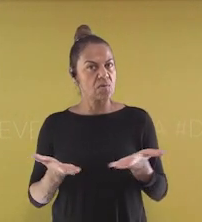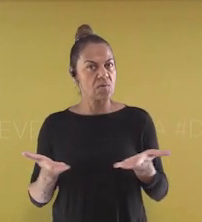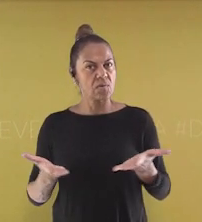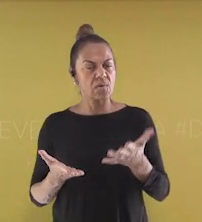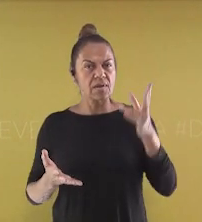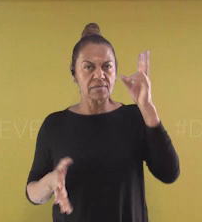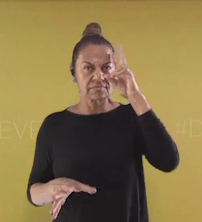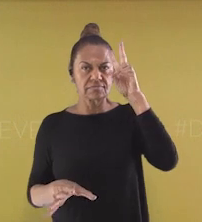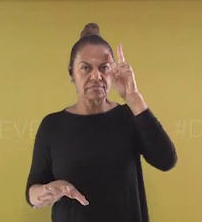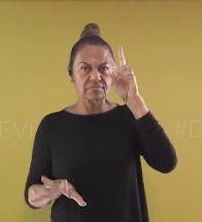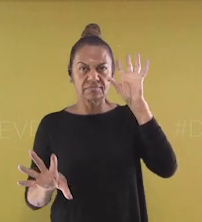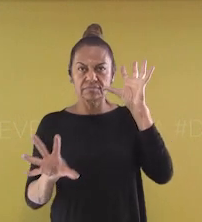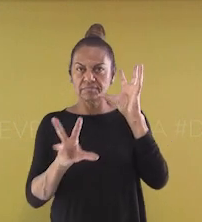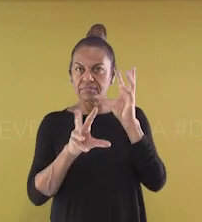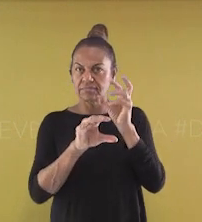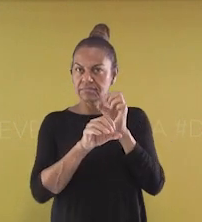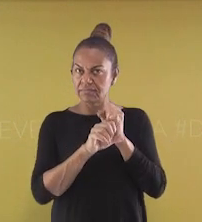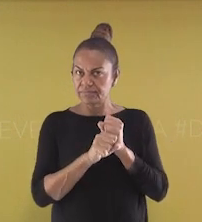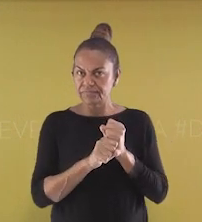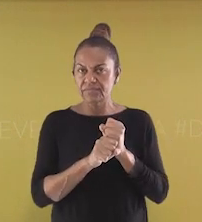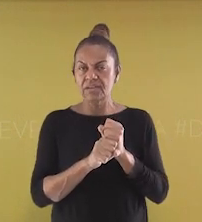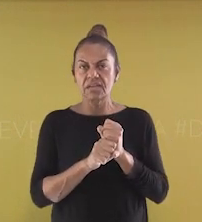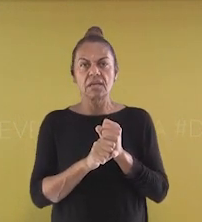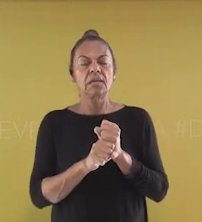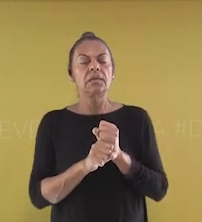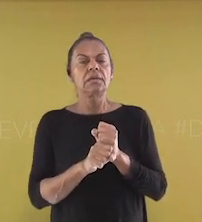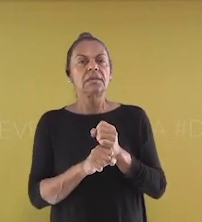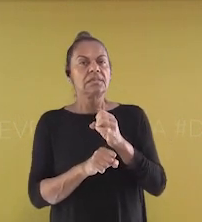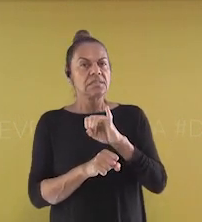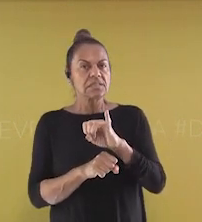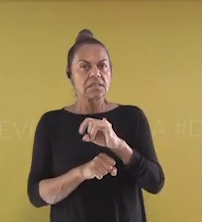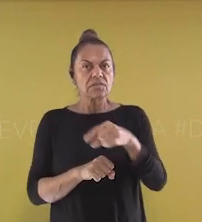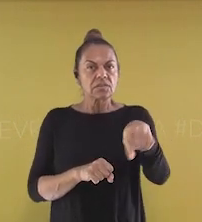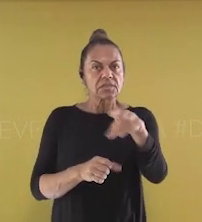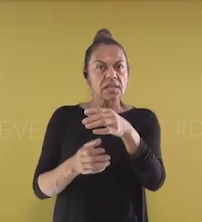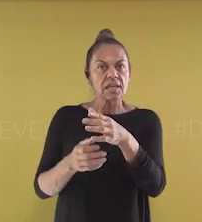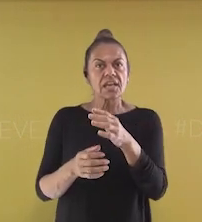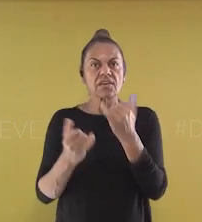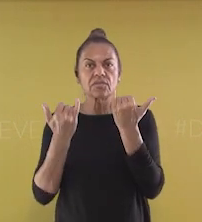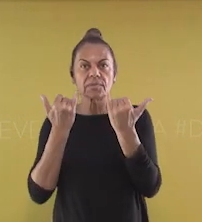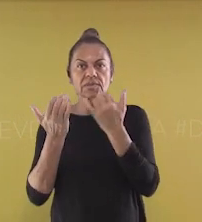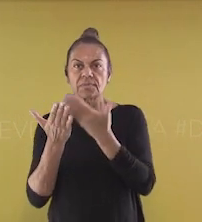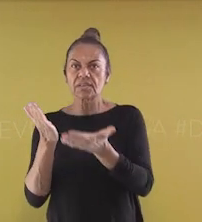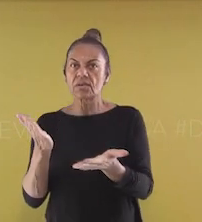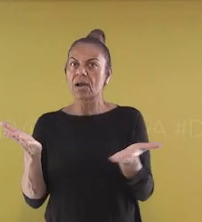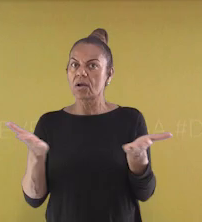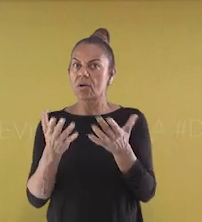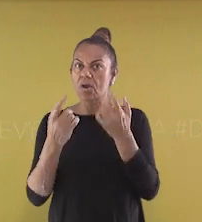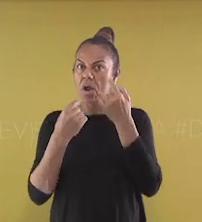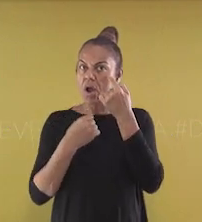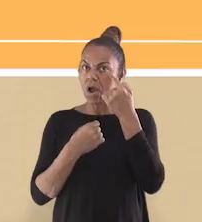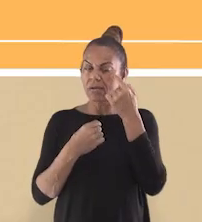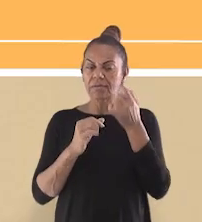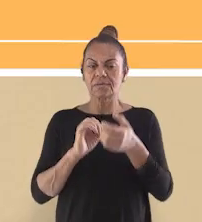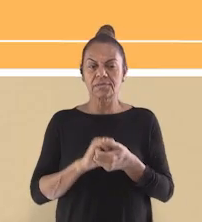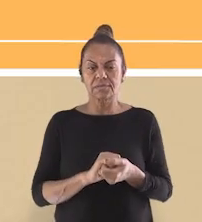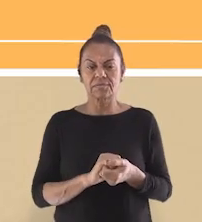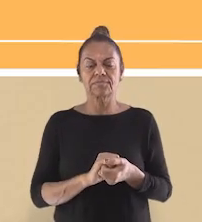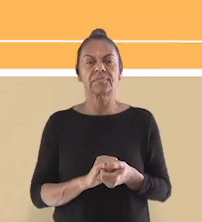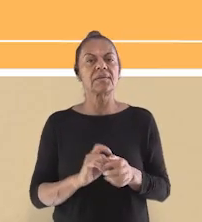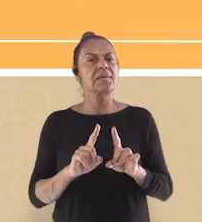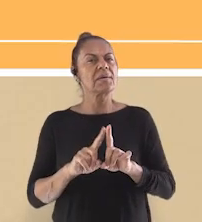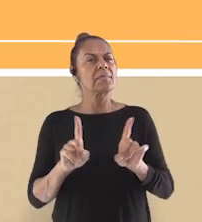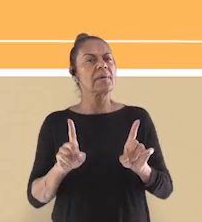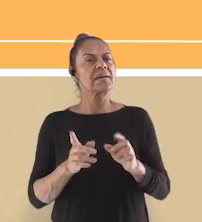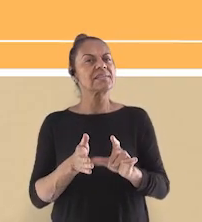vou fazer um rápido resumo do que vimos hoje. Portanto, se você perdeu alguma informação, preste bem atenção. Mas